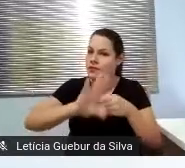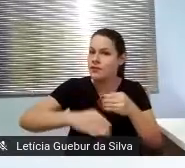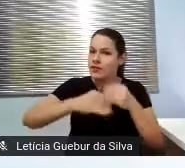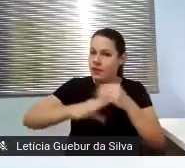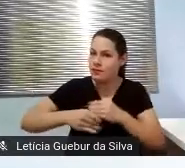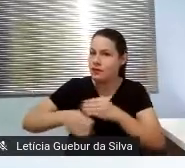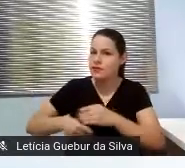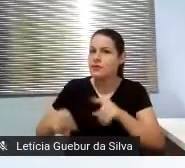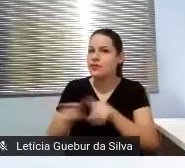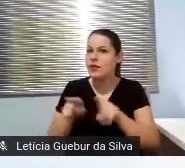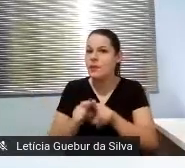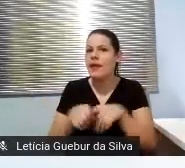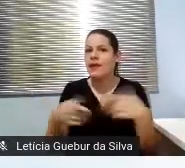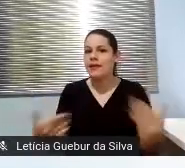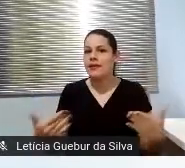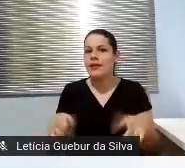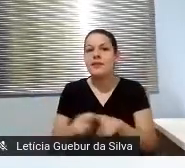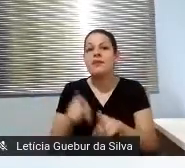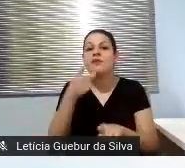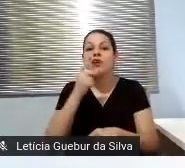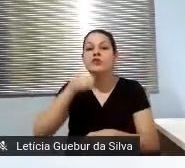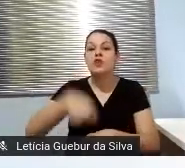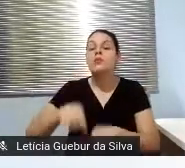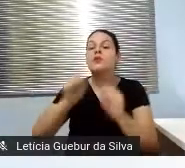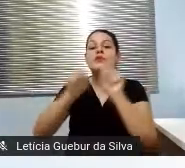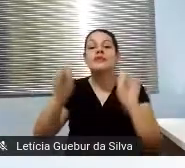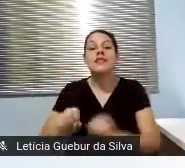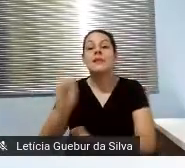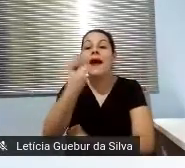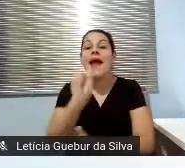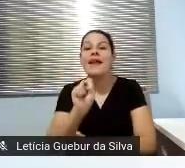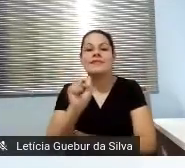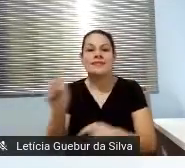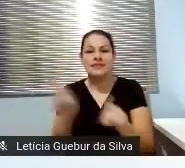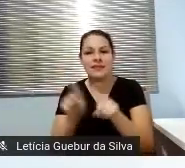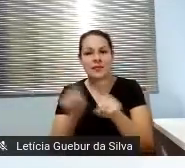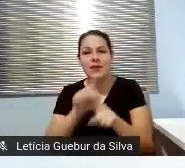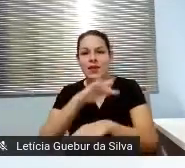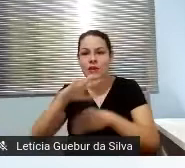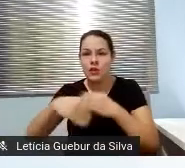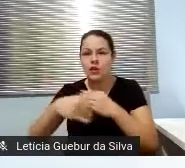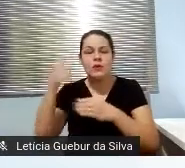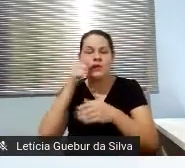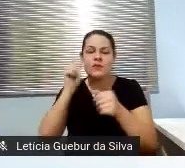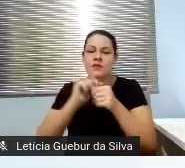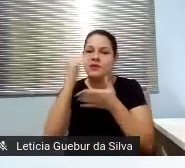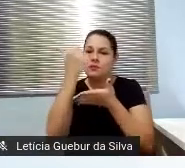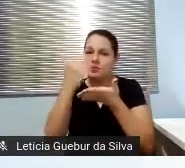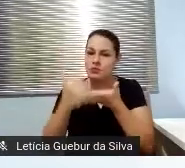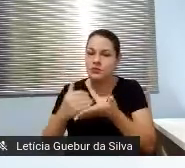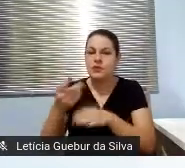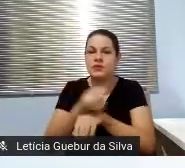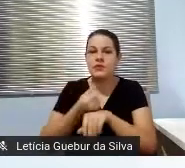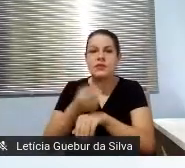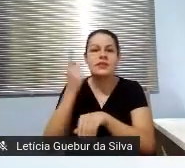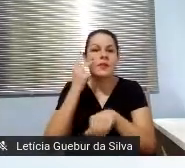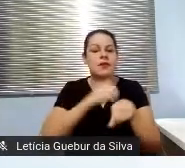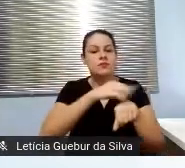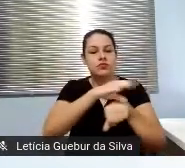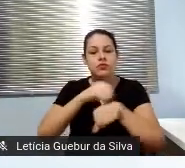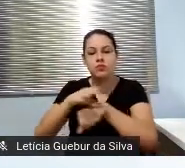também, que foi a questão do Sistema S, a contabilização de matrículas do Sistema S para contabilizar em termos de repasse